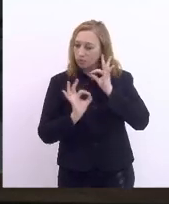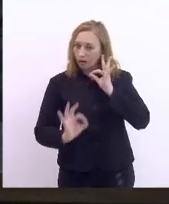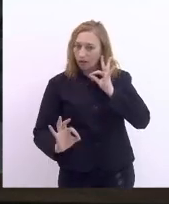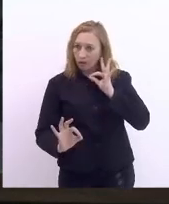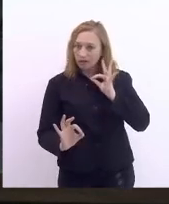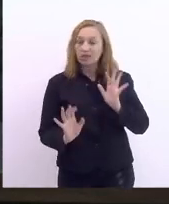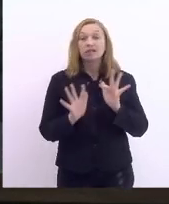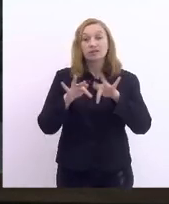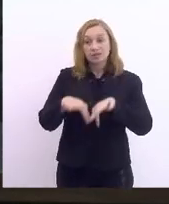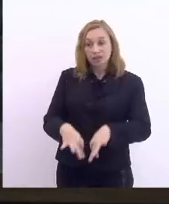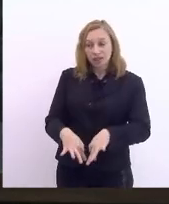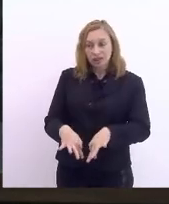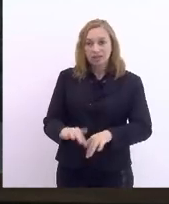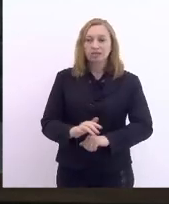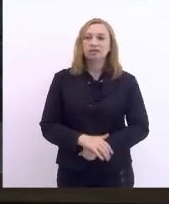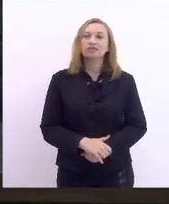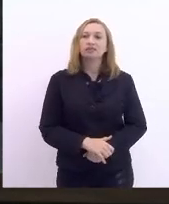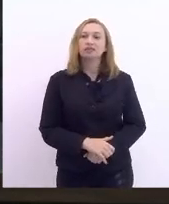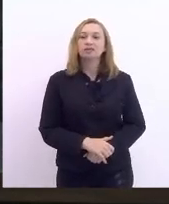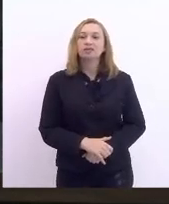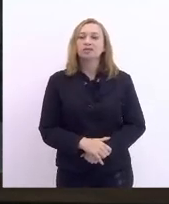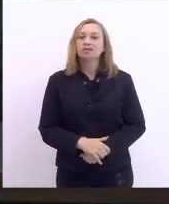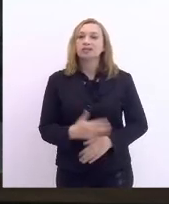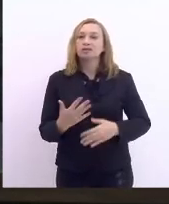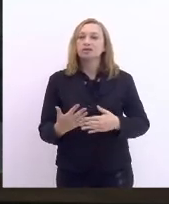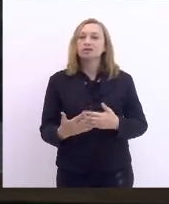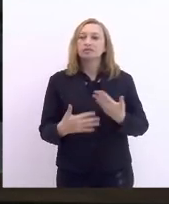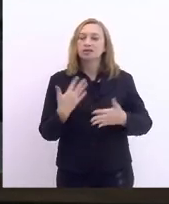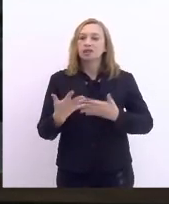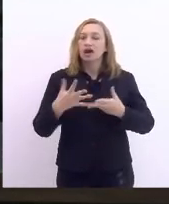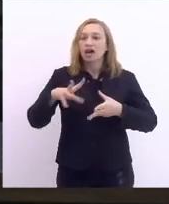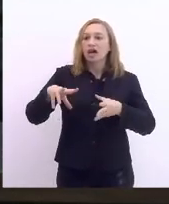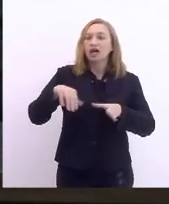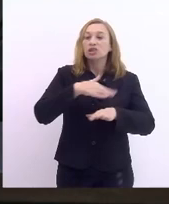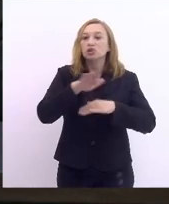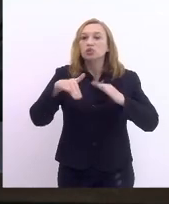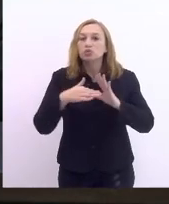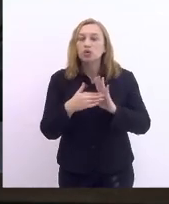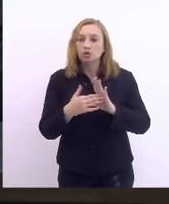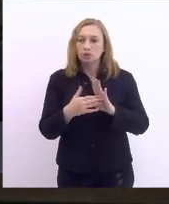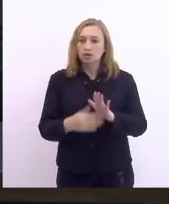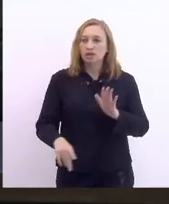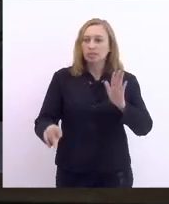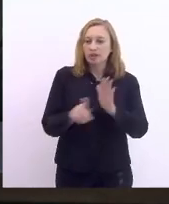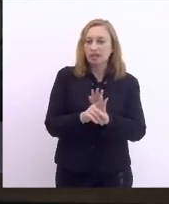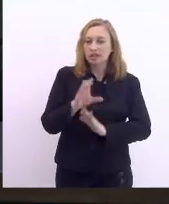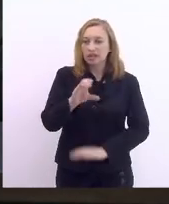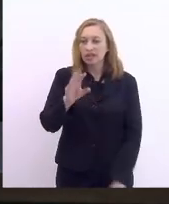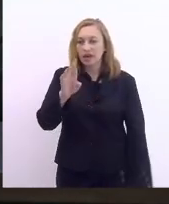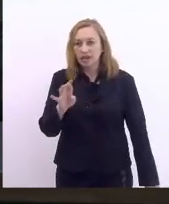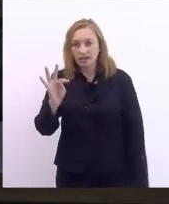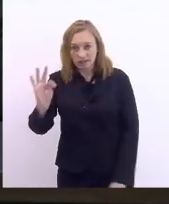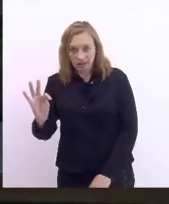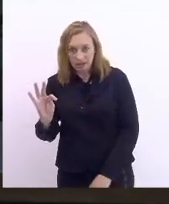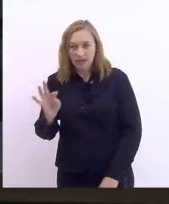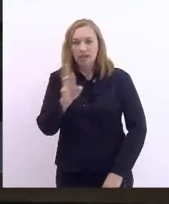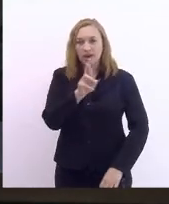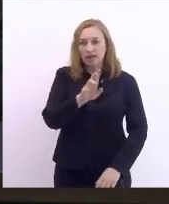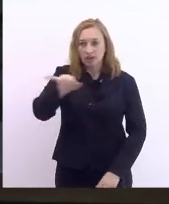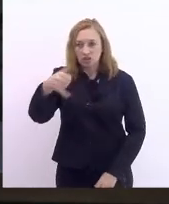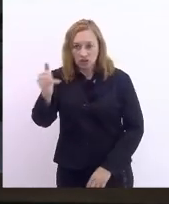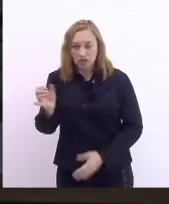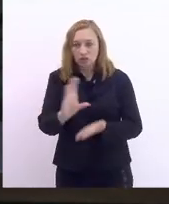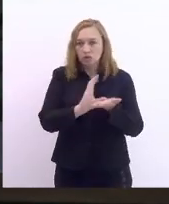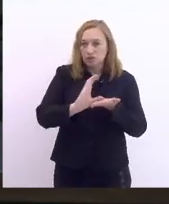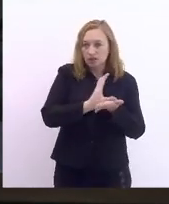muito concluir reiterando minhas felicitações a todos os integrantes da nova diretoria executiva do crp-rj de seus